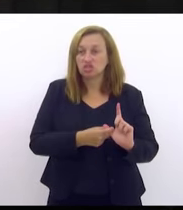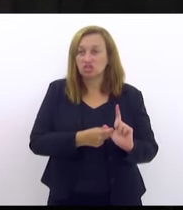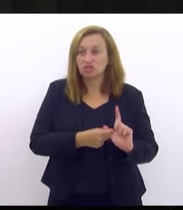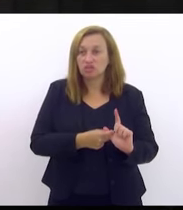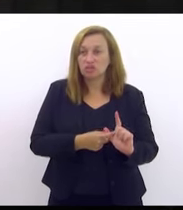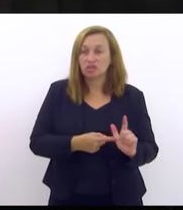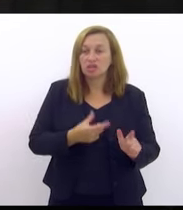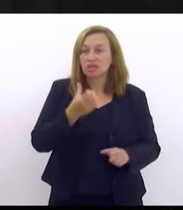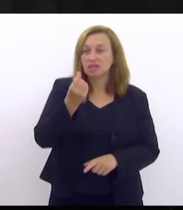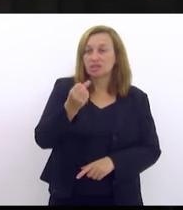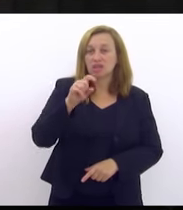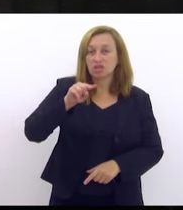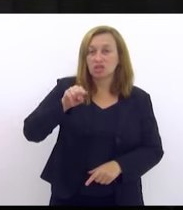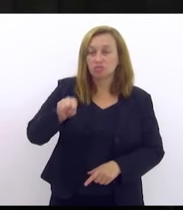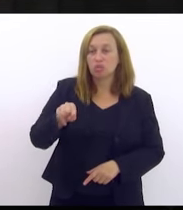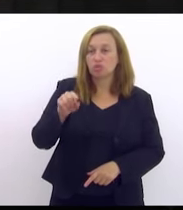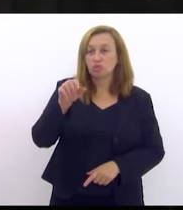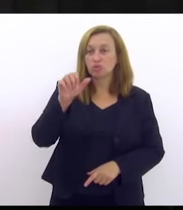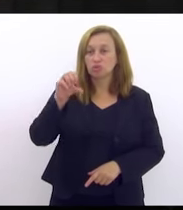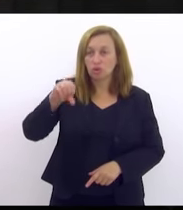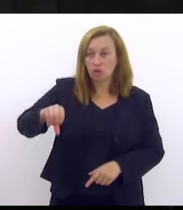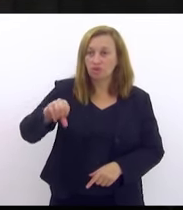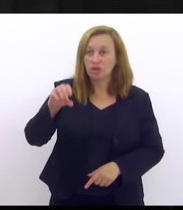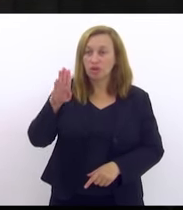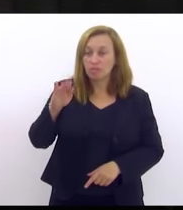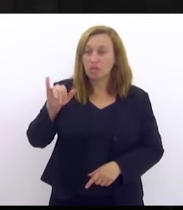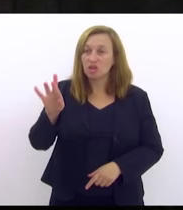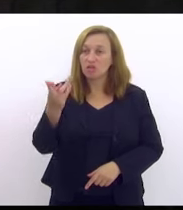aproximadamente 6,9 bilhões de reais.